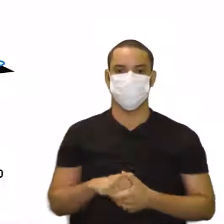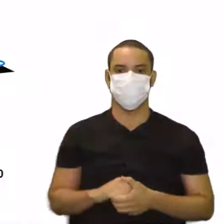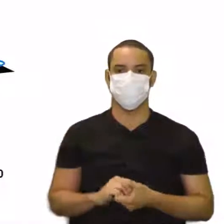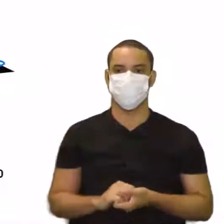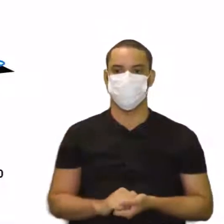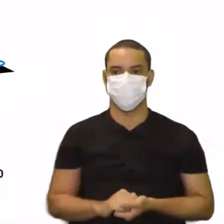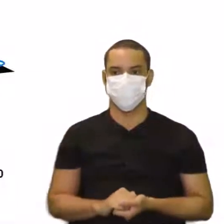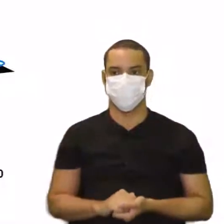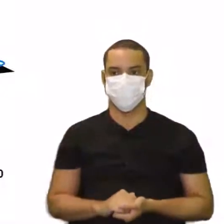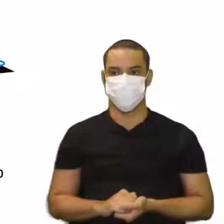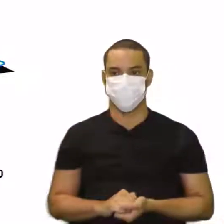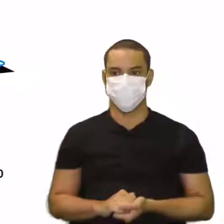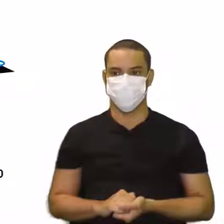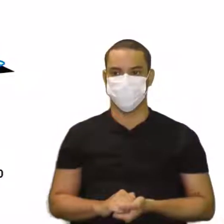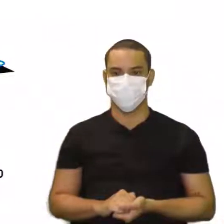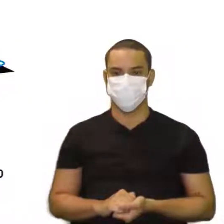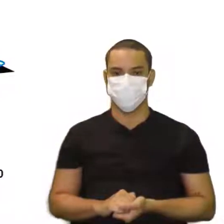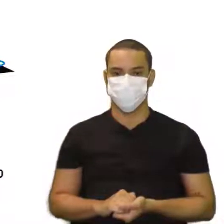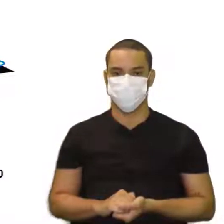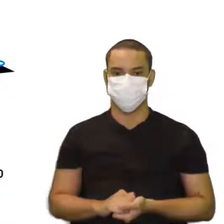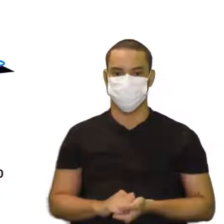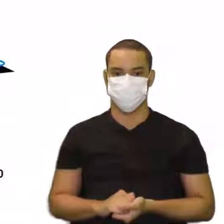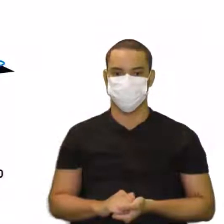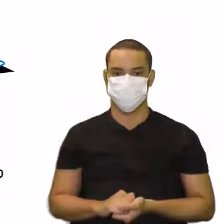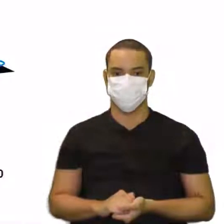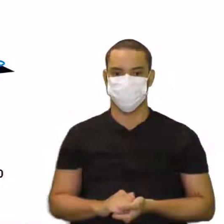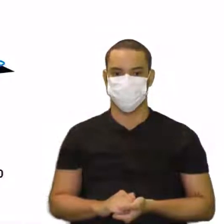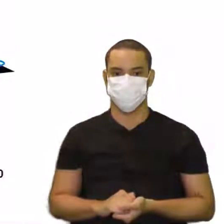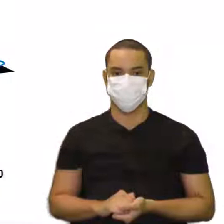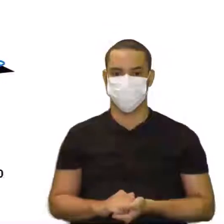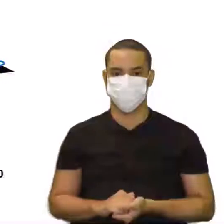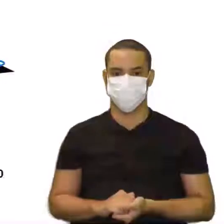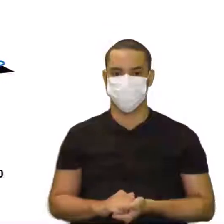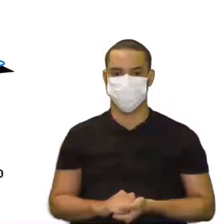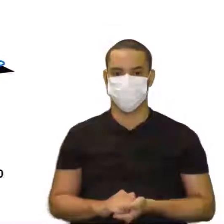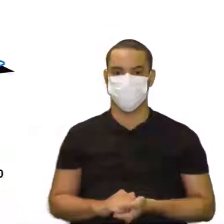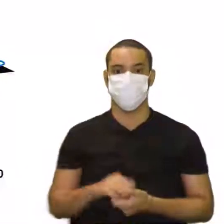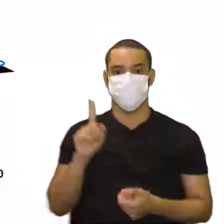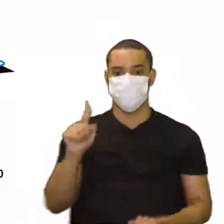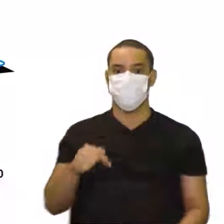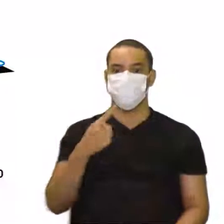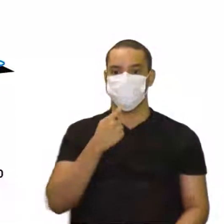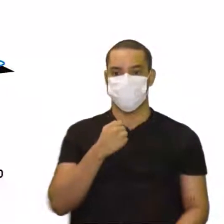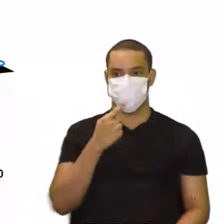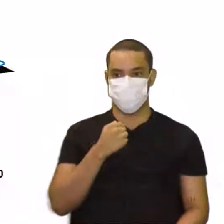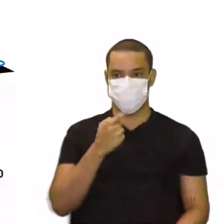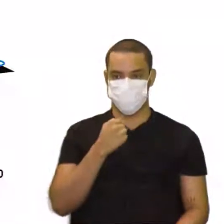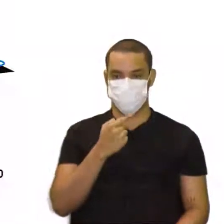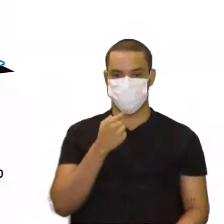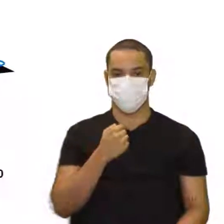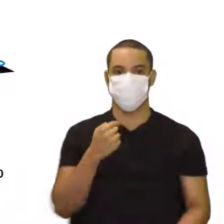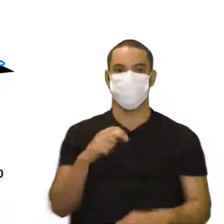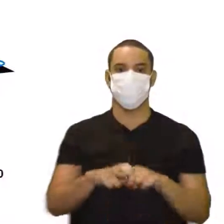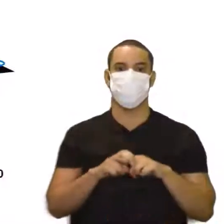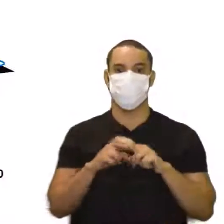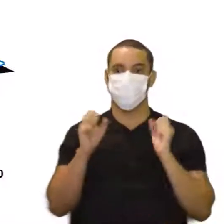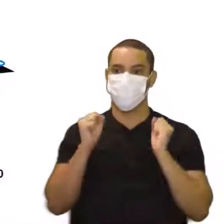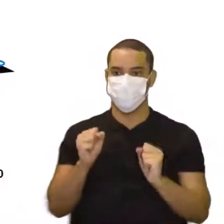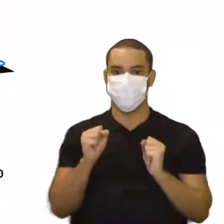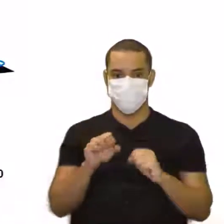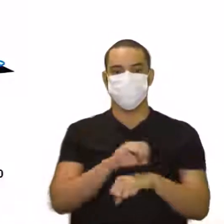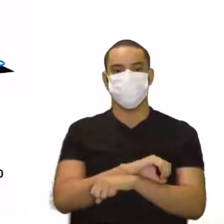ó? Ok? Que está representado o quê? Por vermelho. Então, a gente pode induzir,